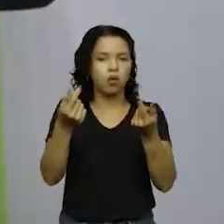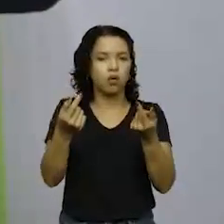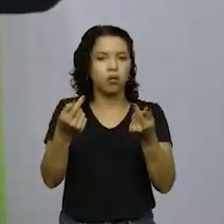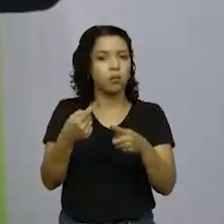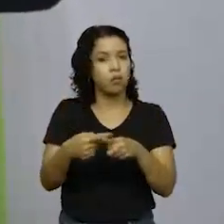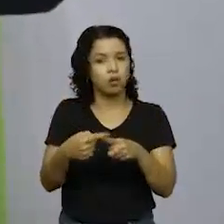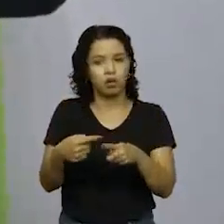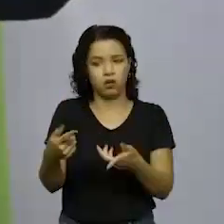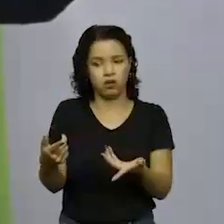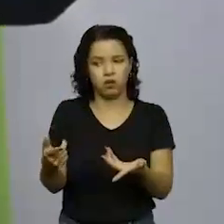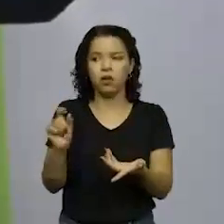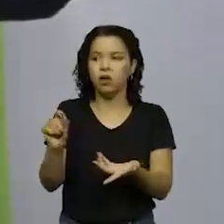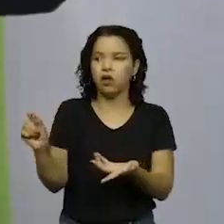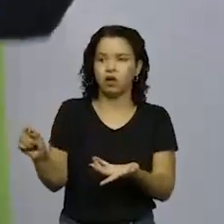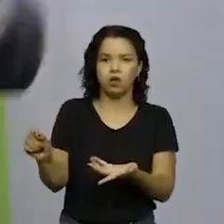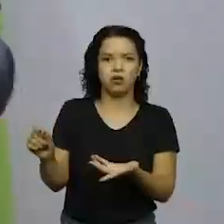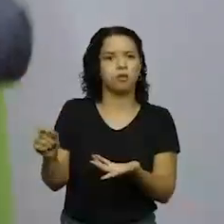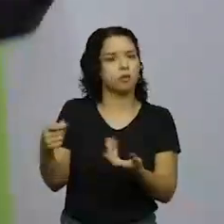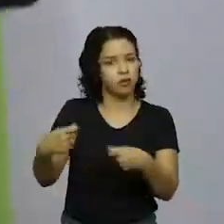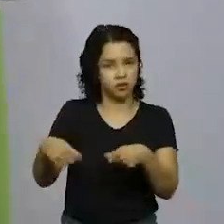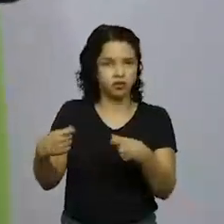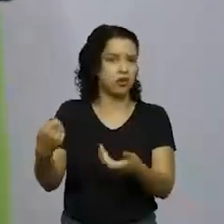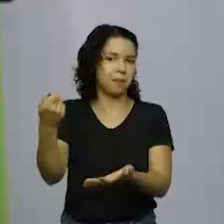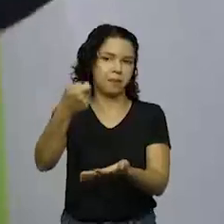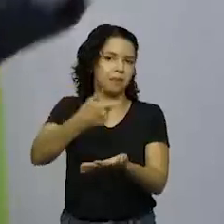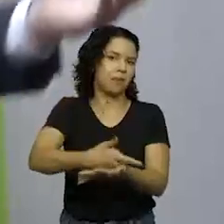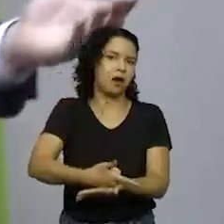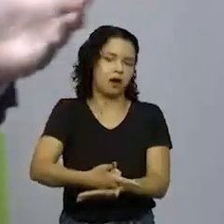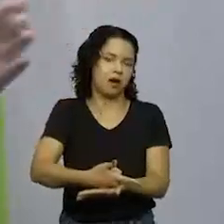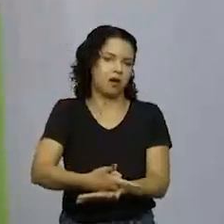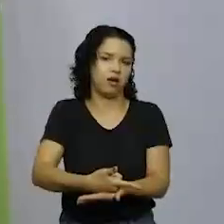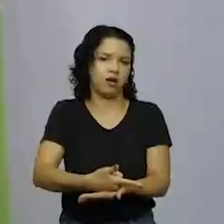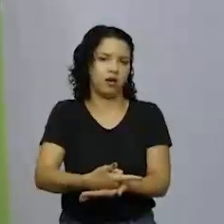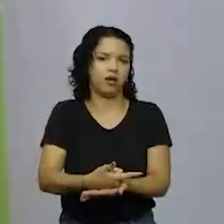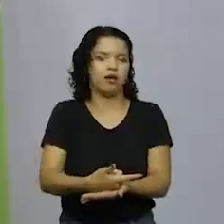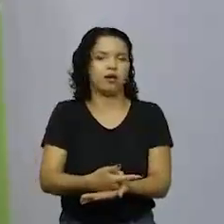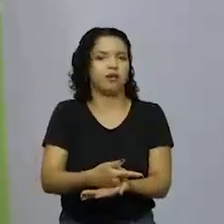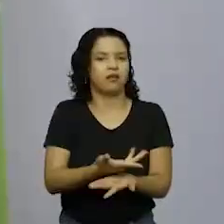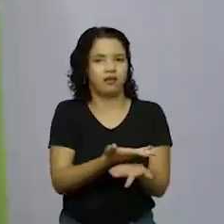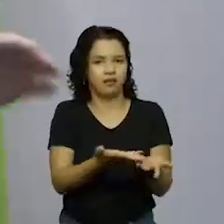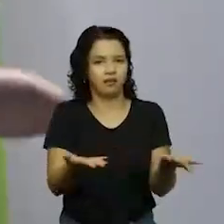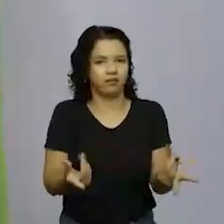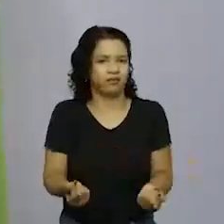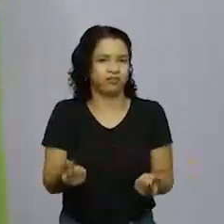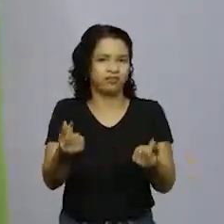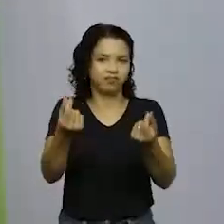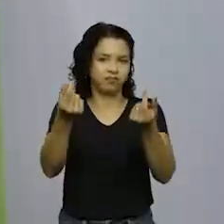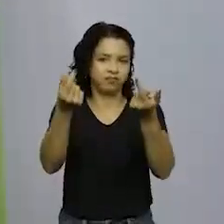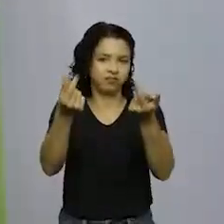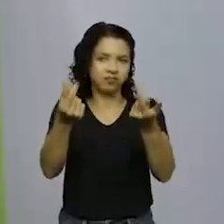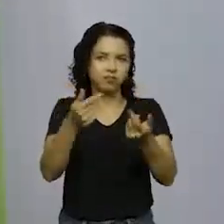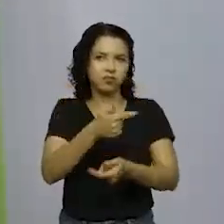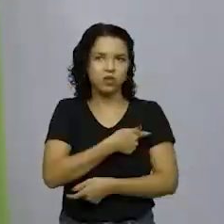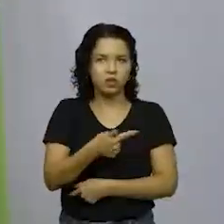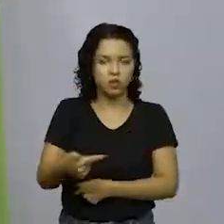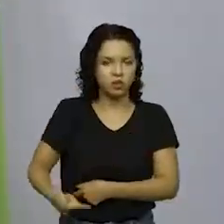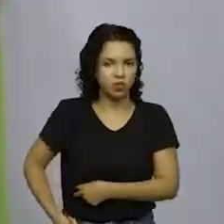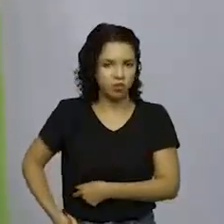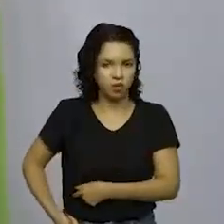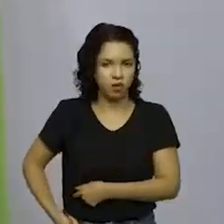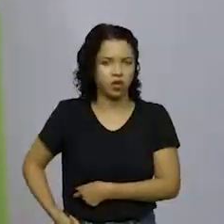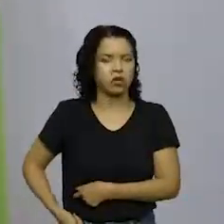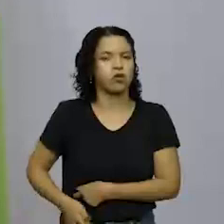bancar esse reino. Alguém tem que bancar esse patrimonialismo todo. E o governo não pensa duas vezes